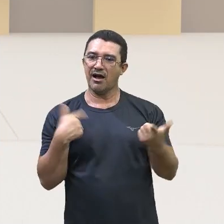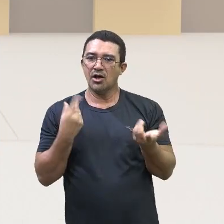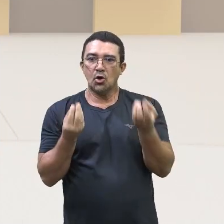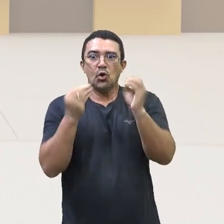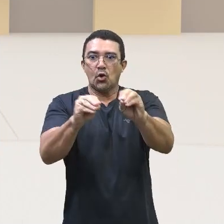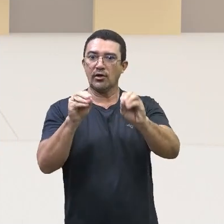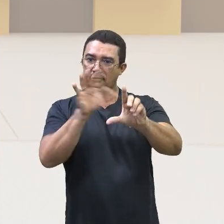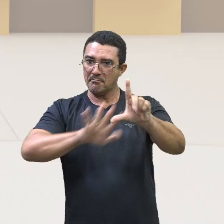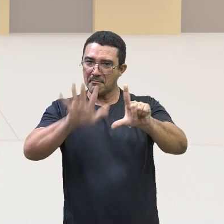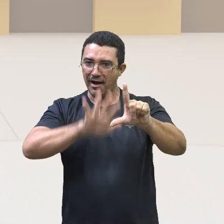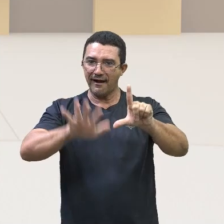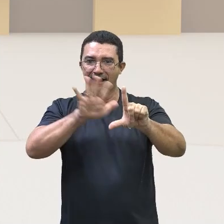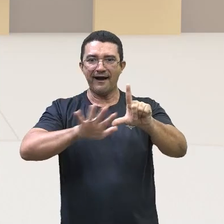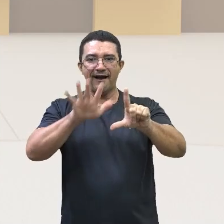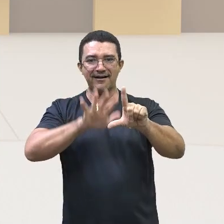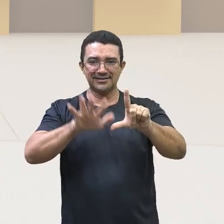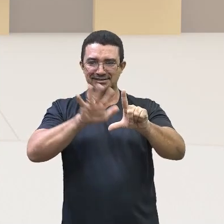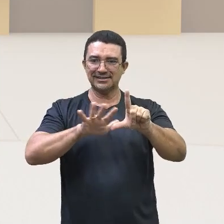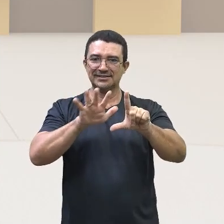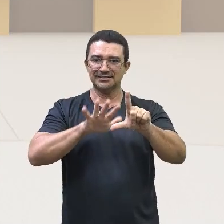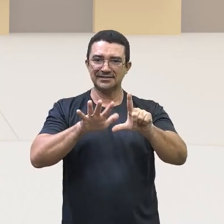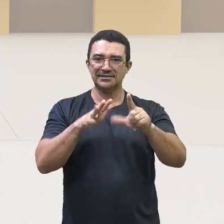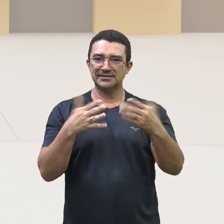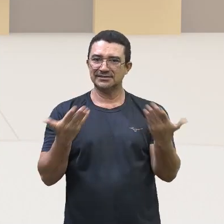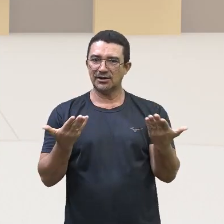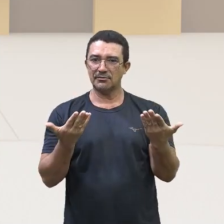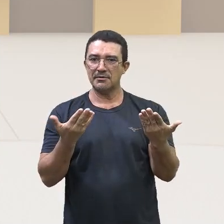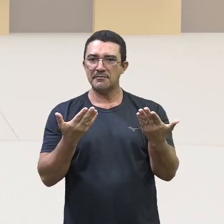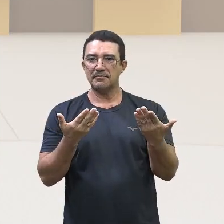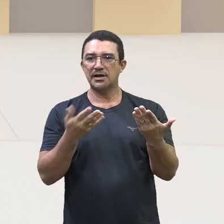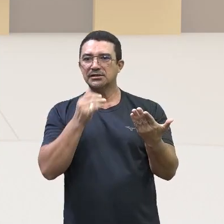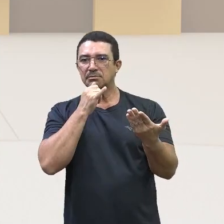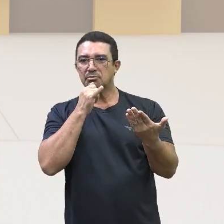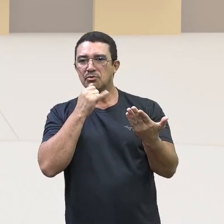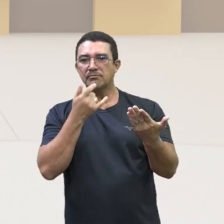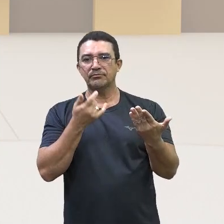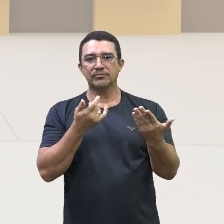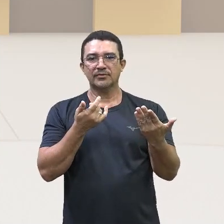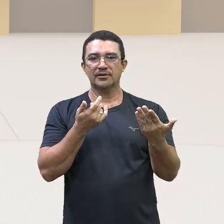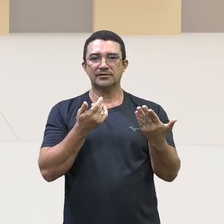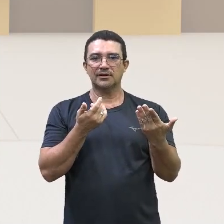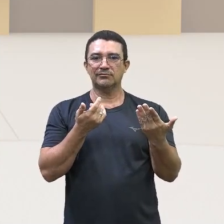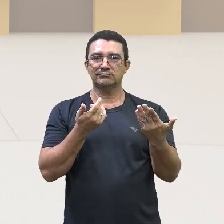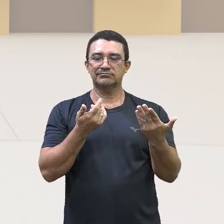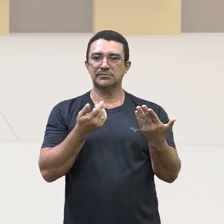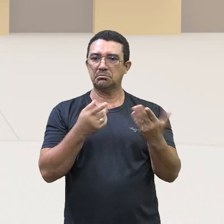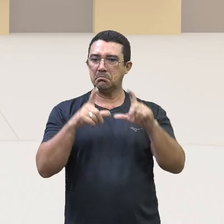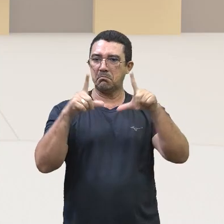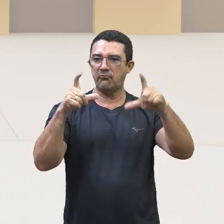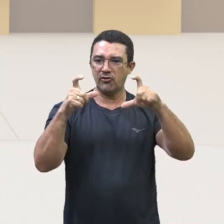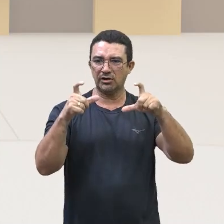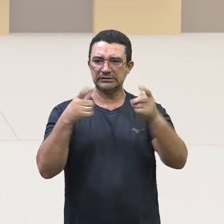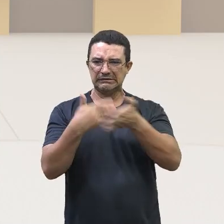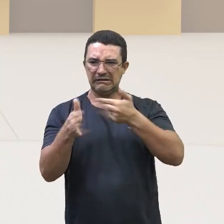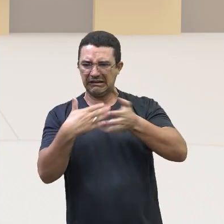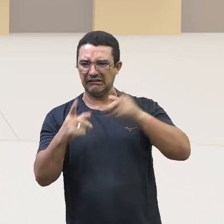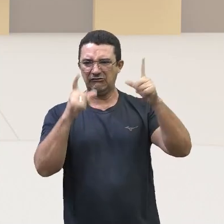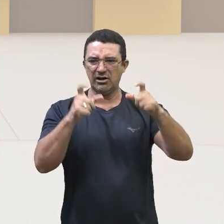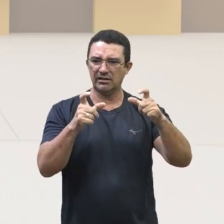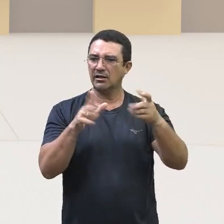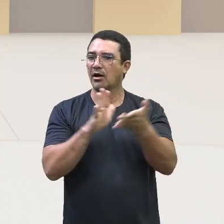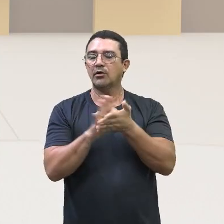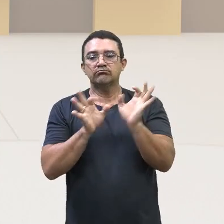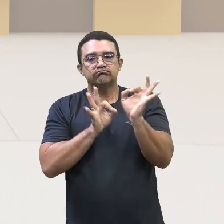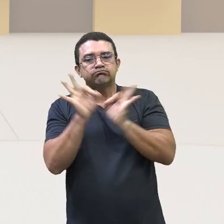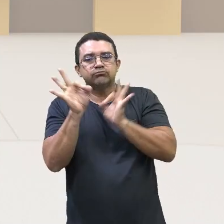que eu fui ali próximo de uma parte da minha casa, que eu estava em branco, eu botei lá e vou tirar uma foto. Não, agora eu